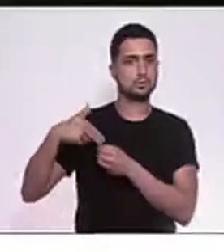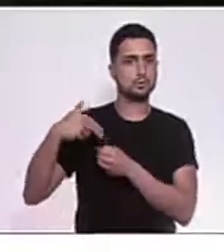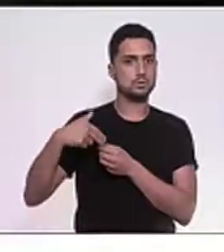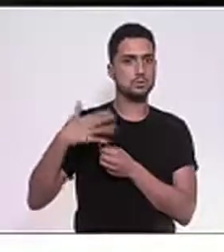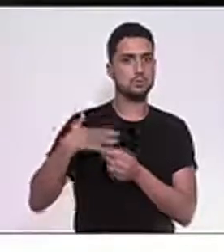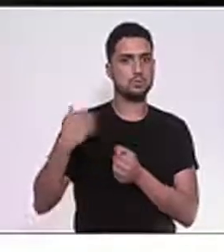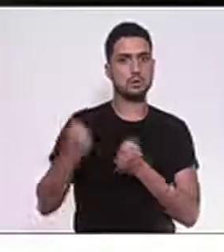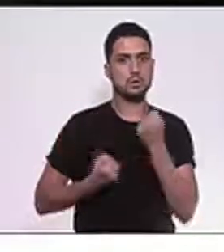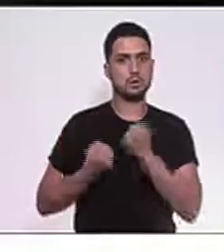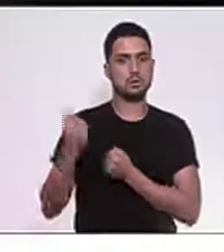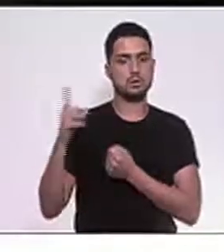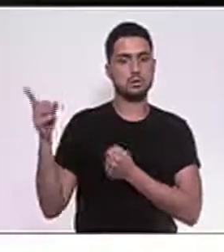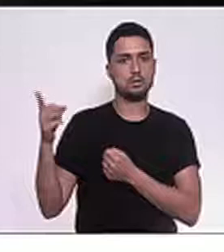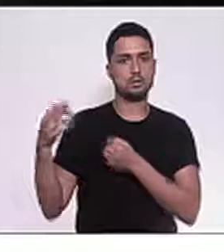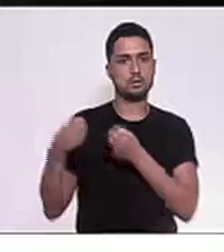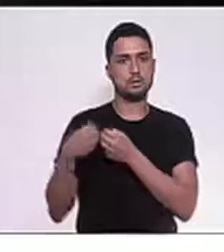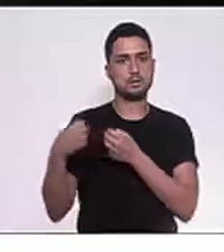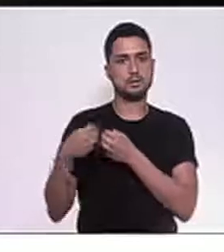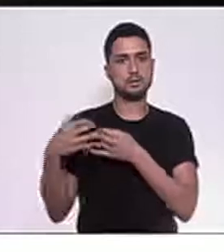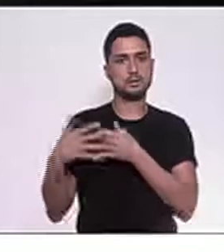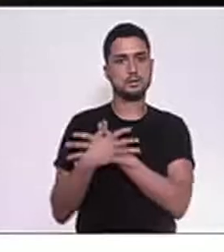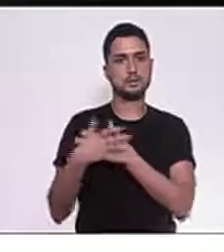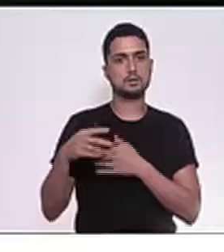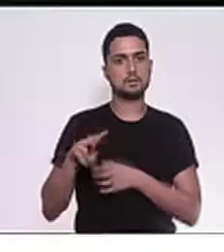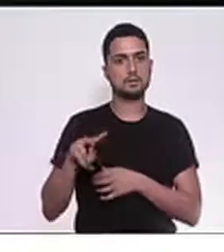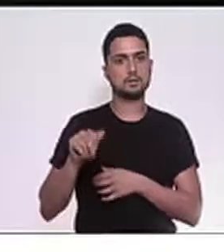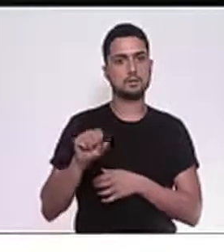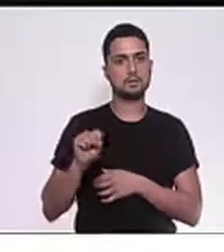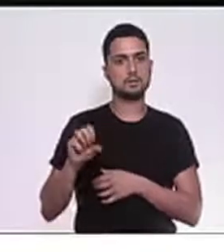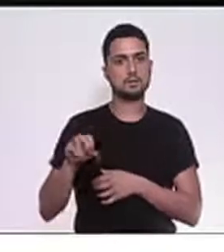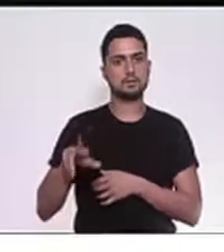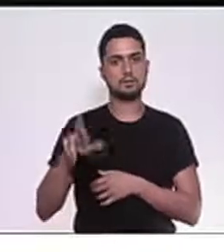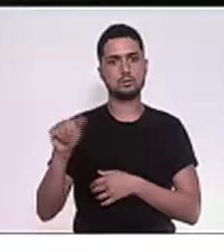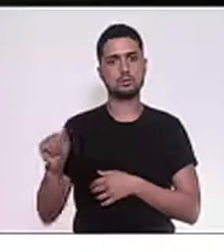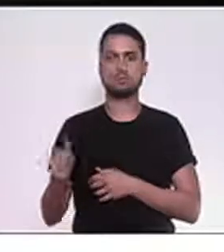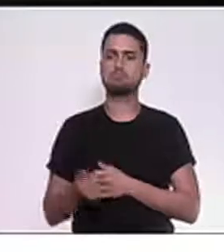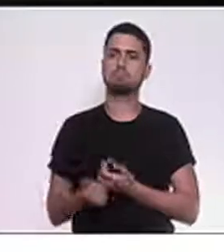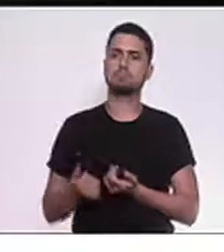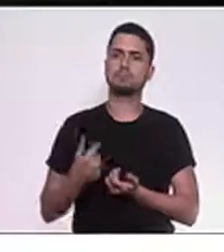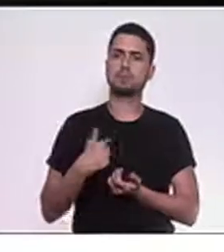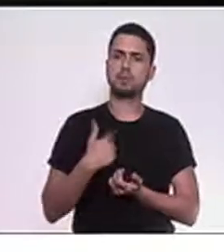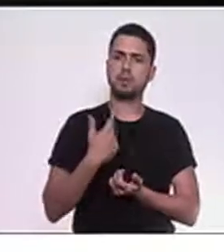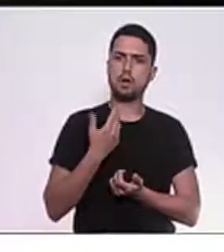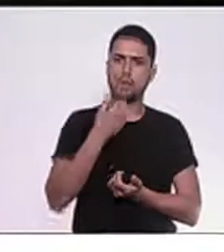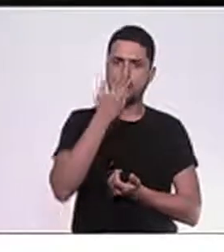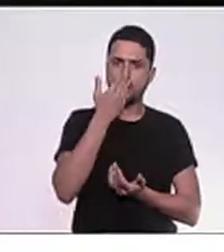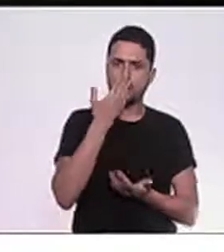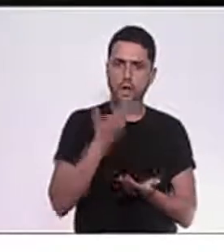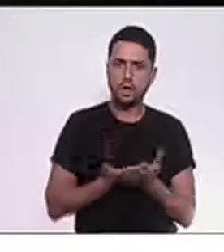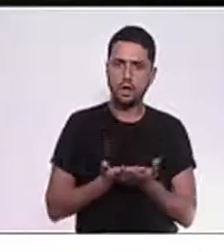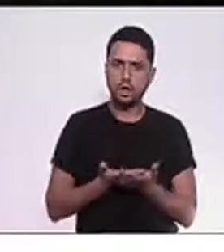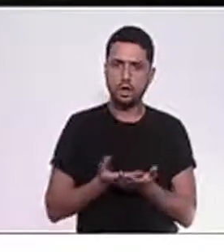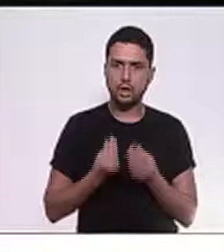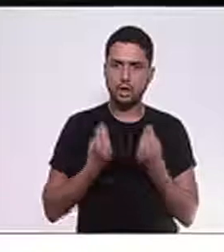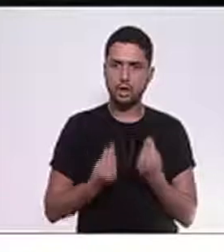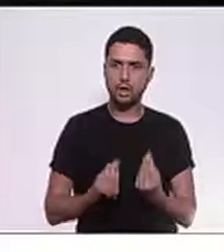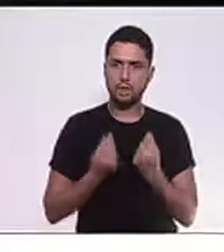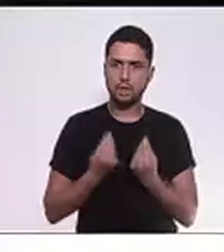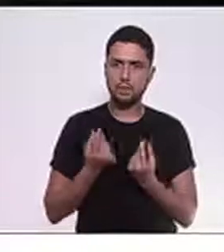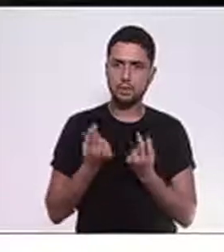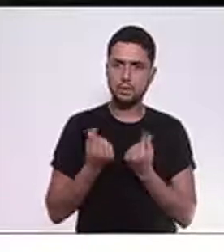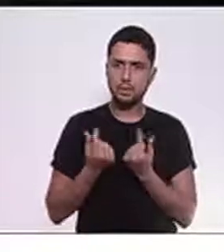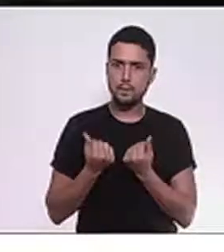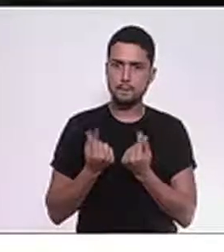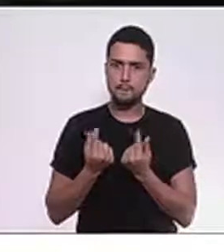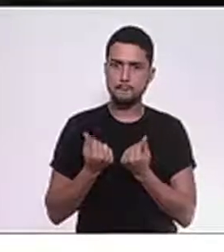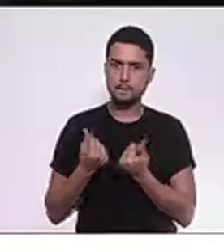lá perto da cidade de Vassouras, né, em Mendes, ali, enfim. E eu fiquei abismado de ver o preço